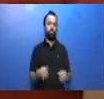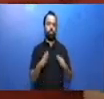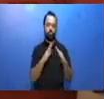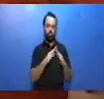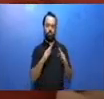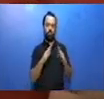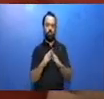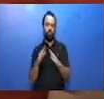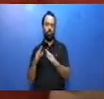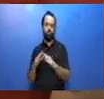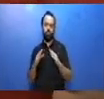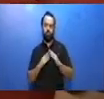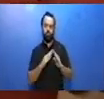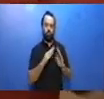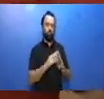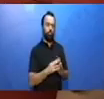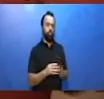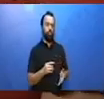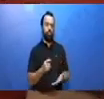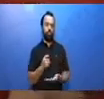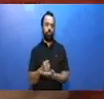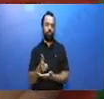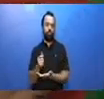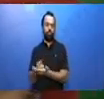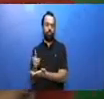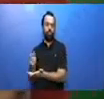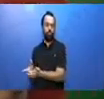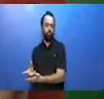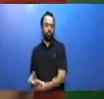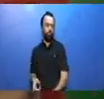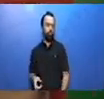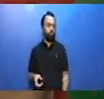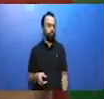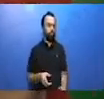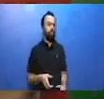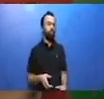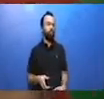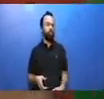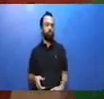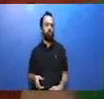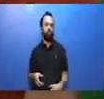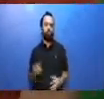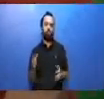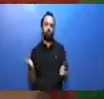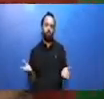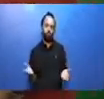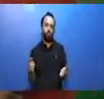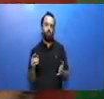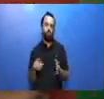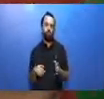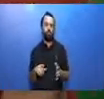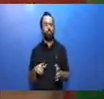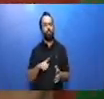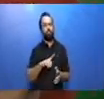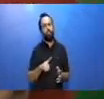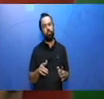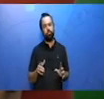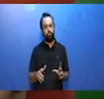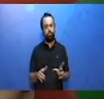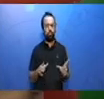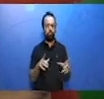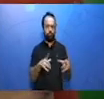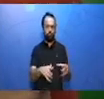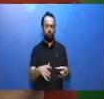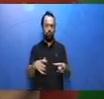vendidos seus moradores. Mas também há bairros que eles têm o lote para ser vendido e ali